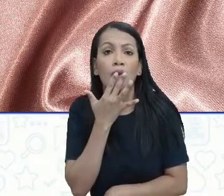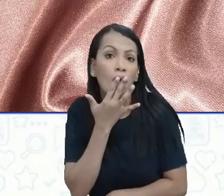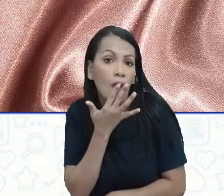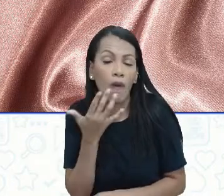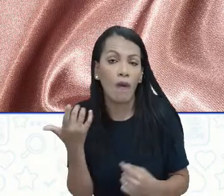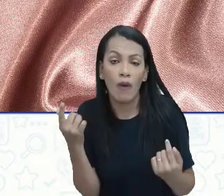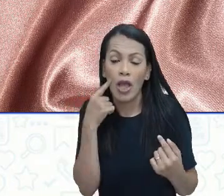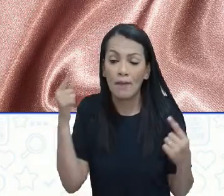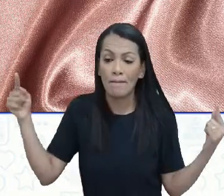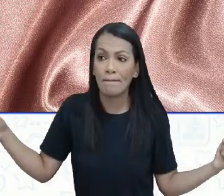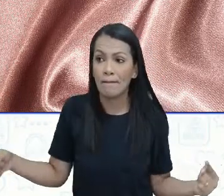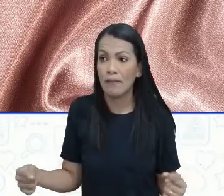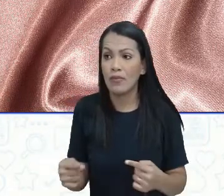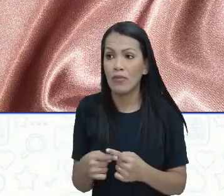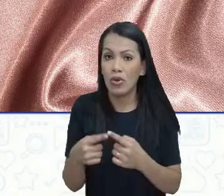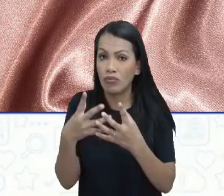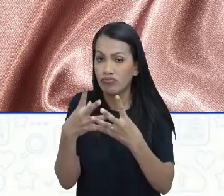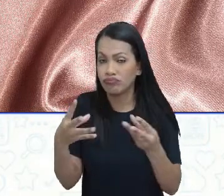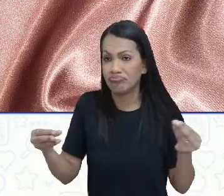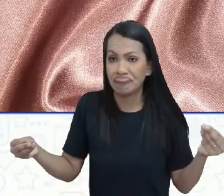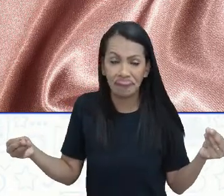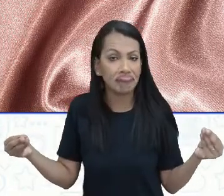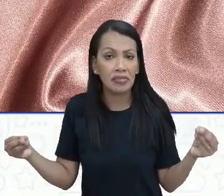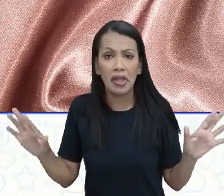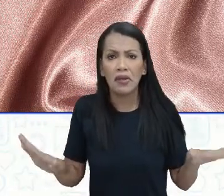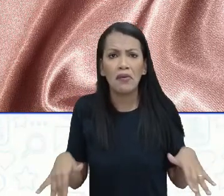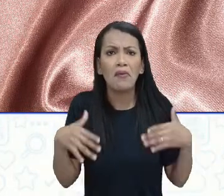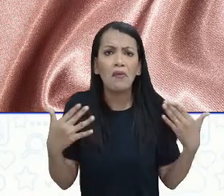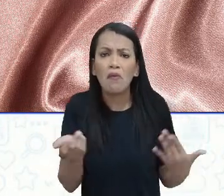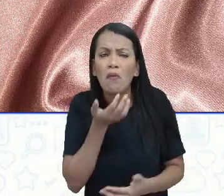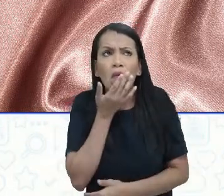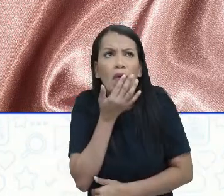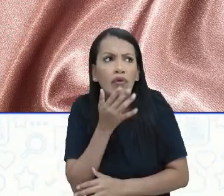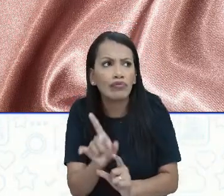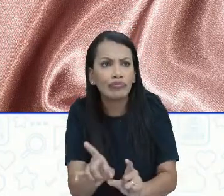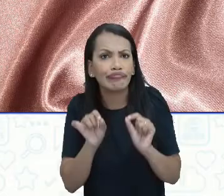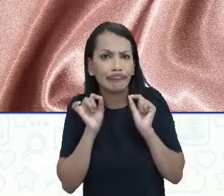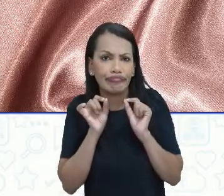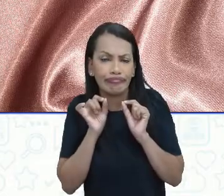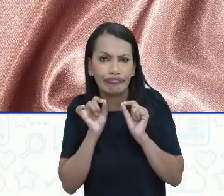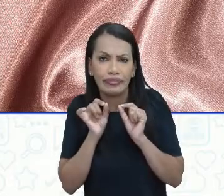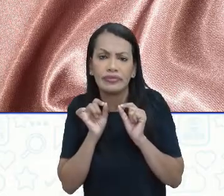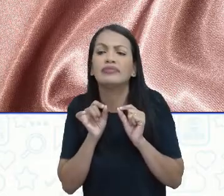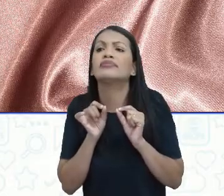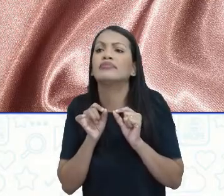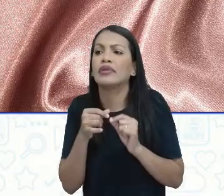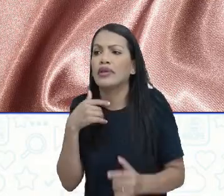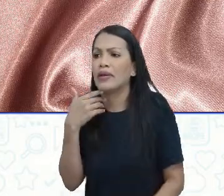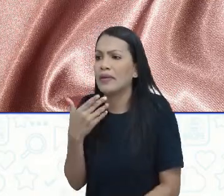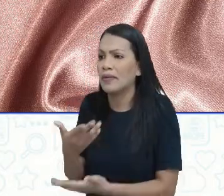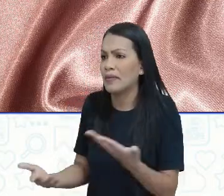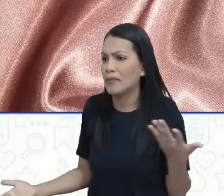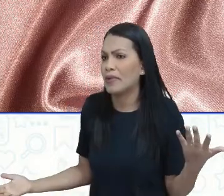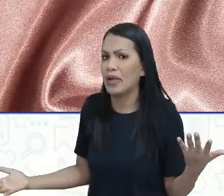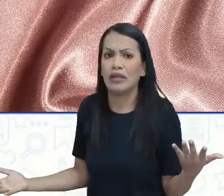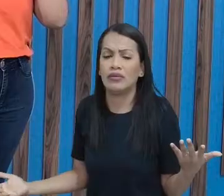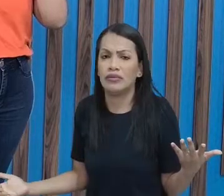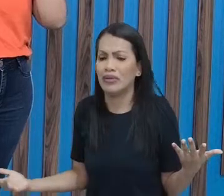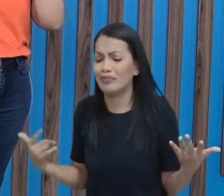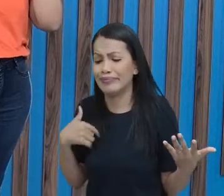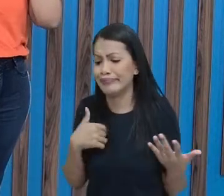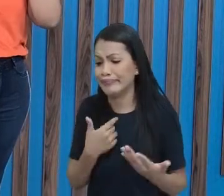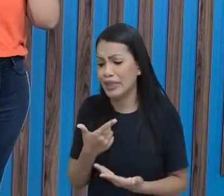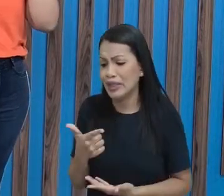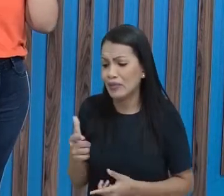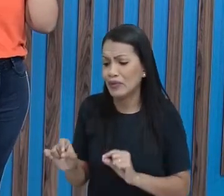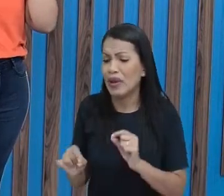ser associado com o desfecho, né? Qual é a cor do desfecho? Hã? Perdeu o encanto. Ela perdeu o encanto, né? Não